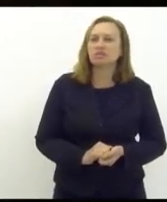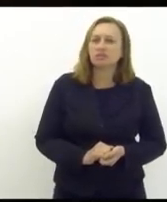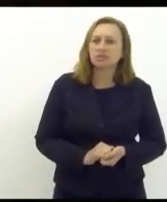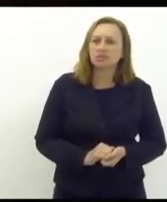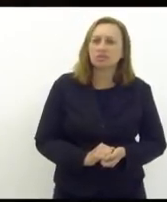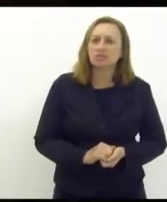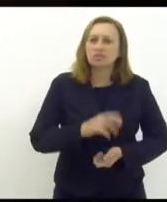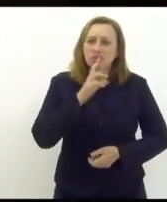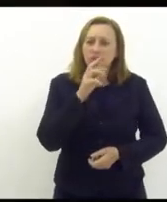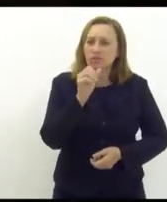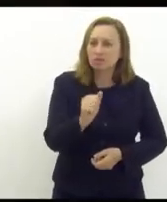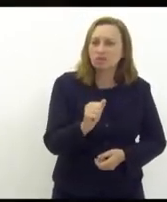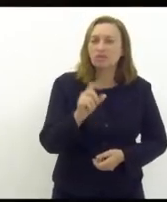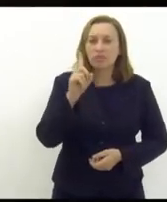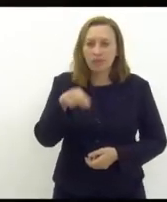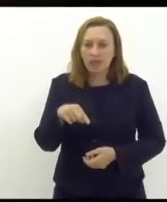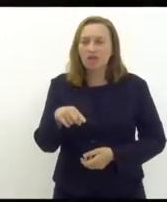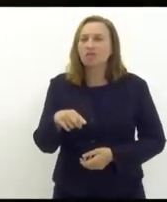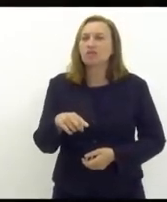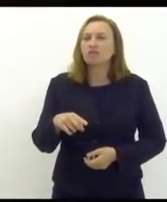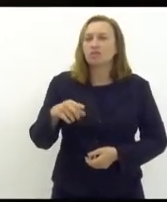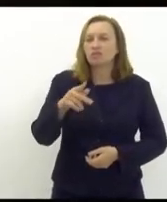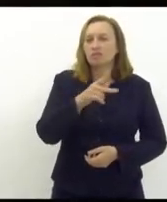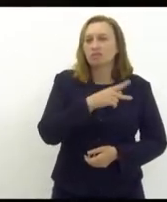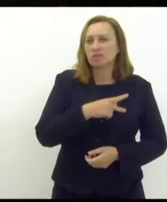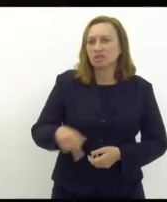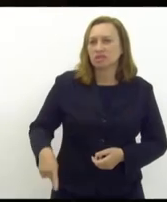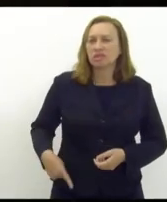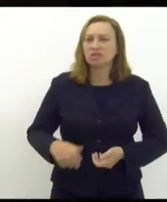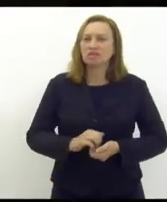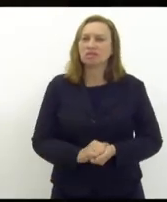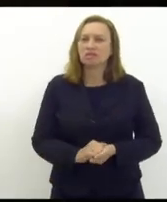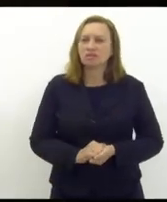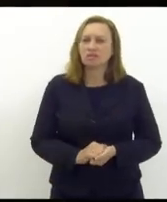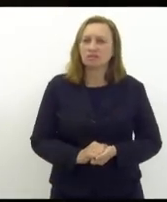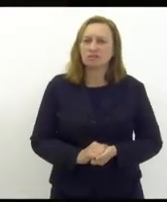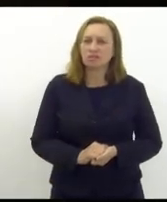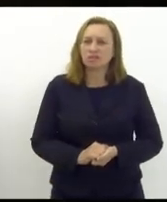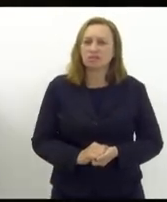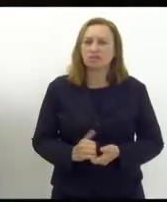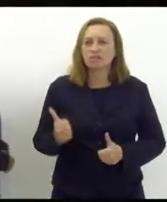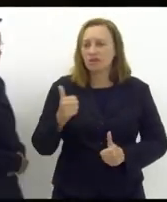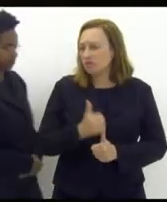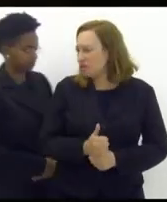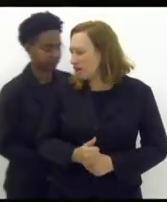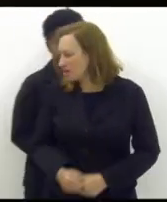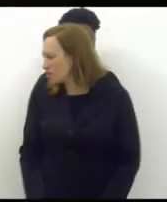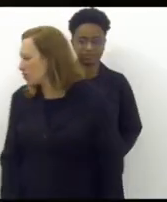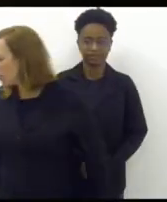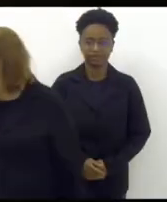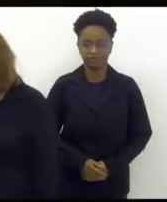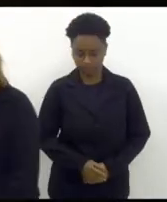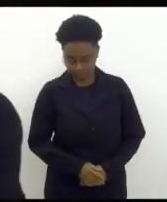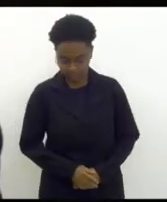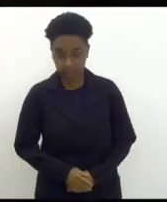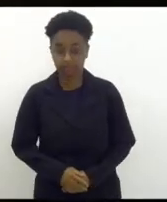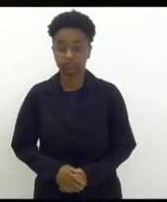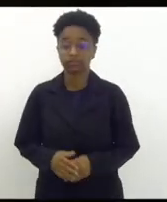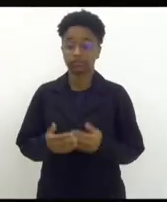Rogério Amorim é o presidente e botei o dedo na cara desse secretário de ordem pública e faço de novo